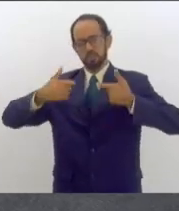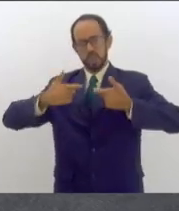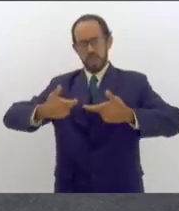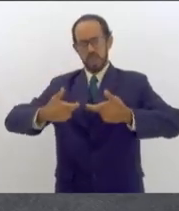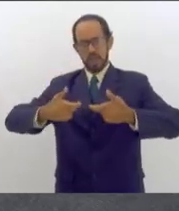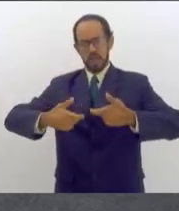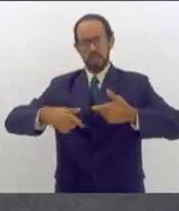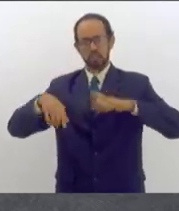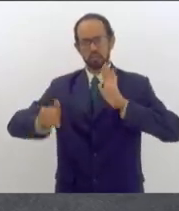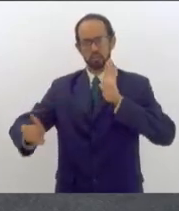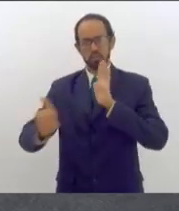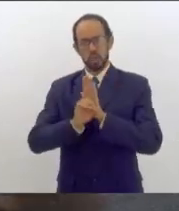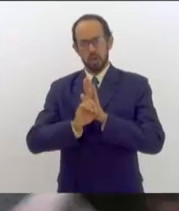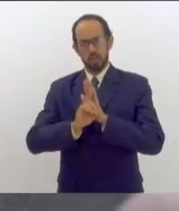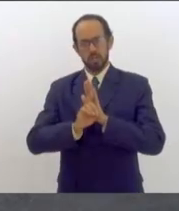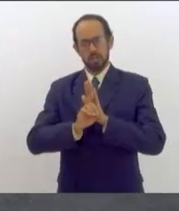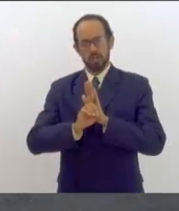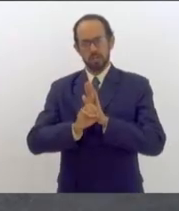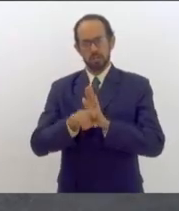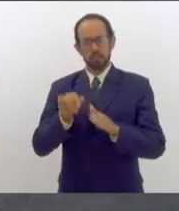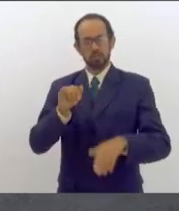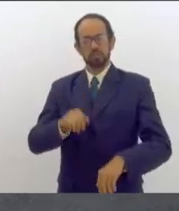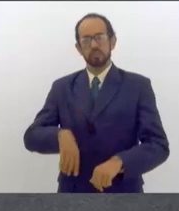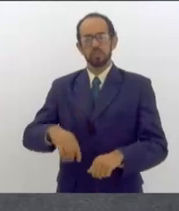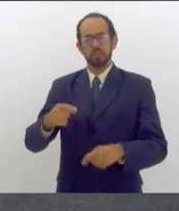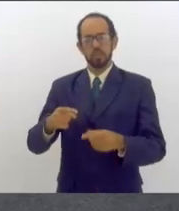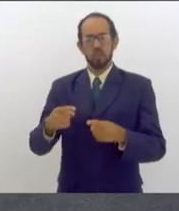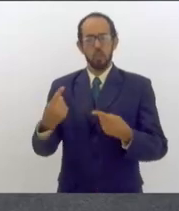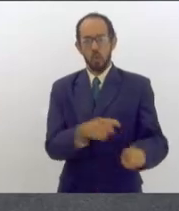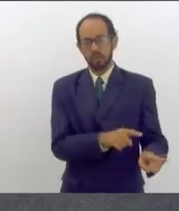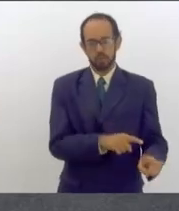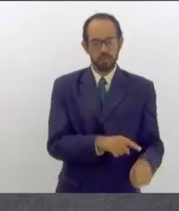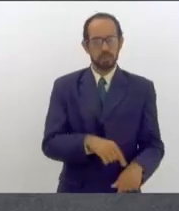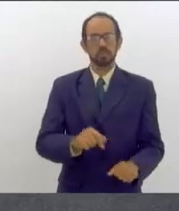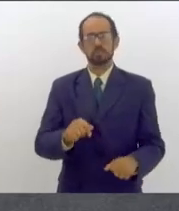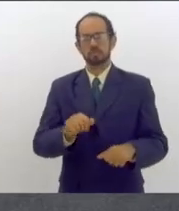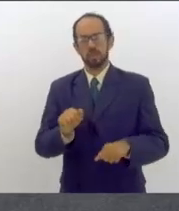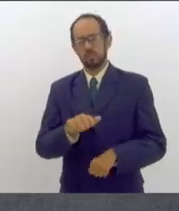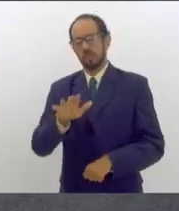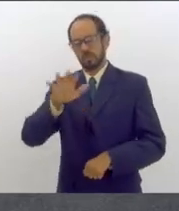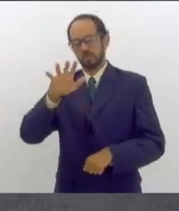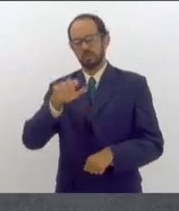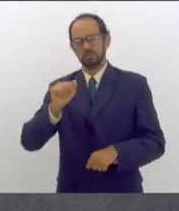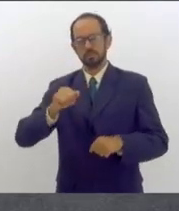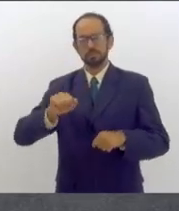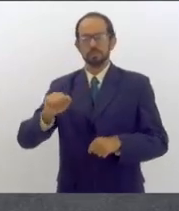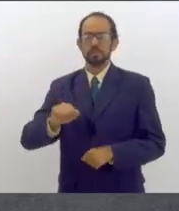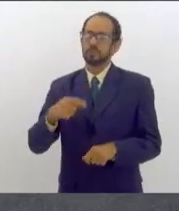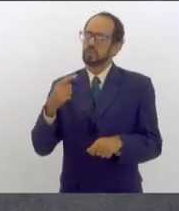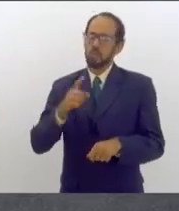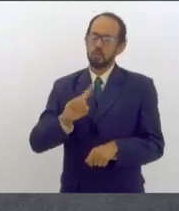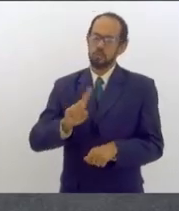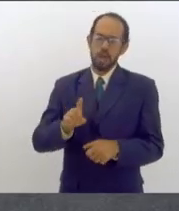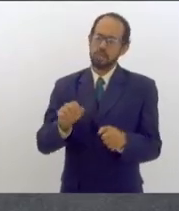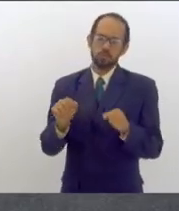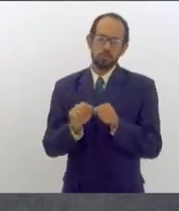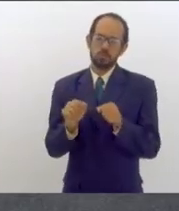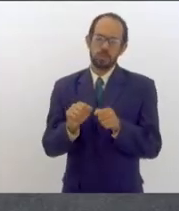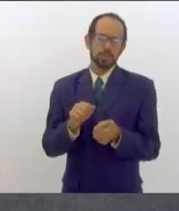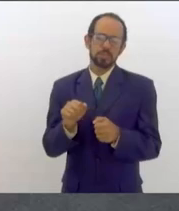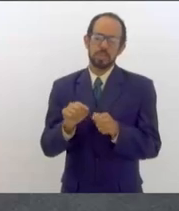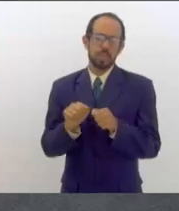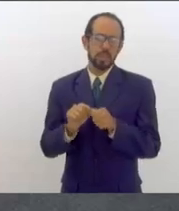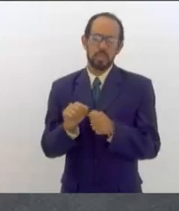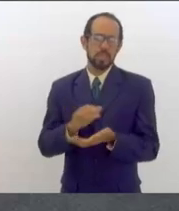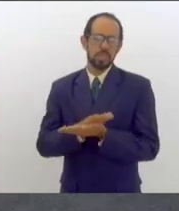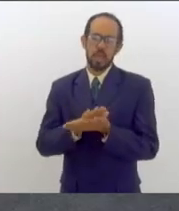contra um inimigo que se configura é a partir da favela periferia não vai nos levar a lugar nenhum não